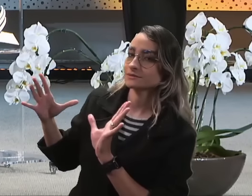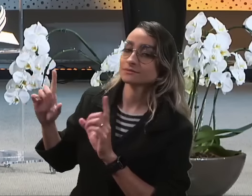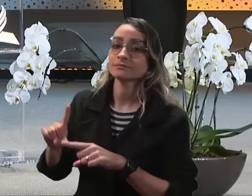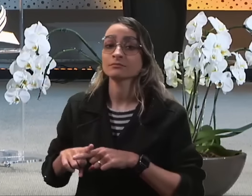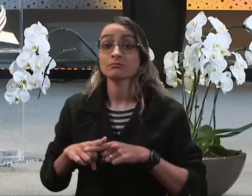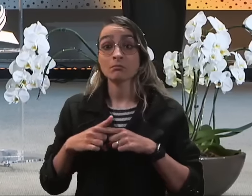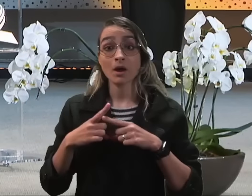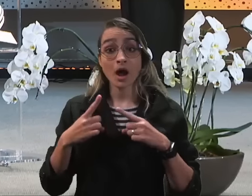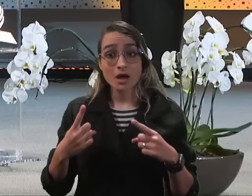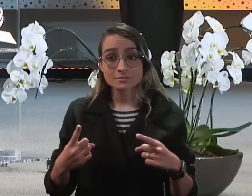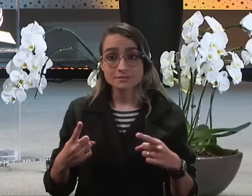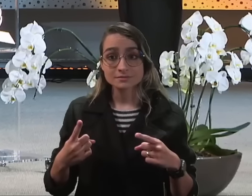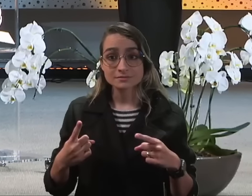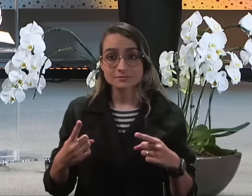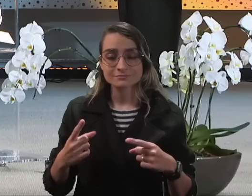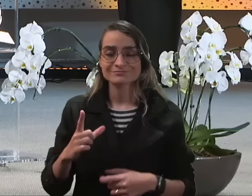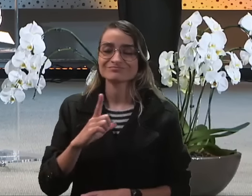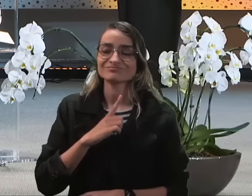descrente